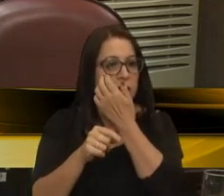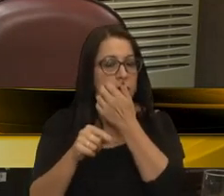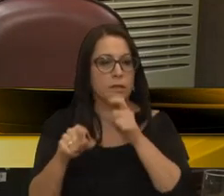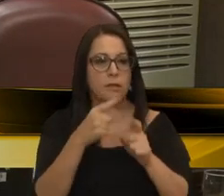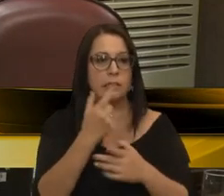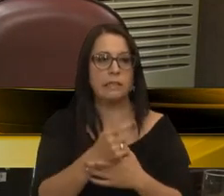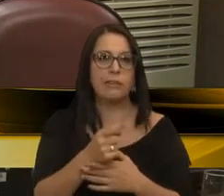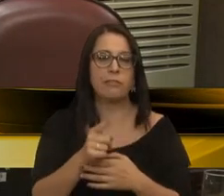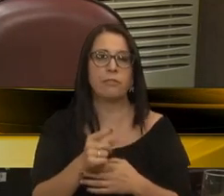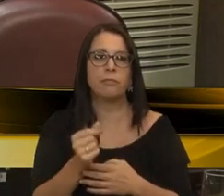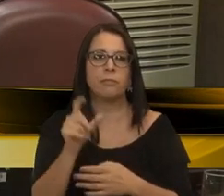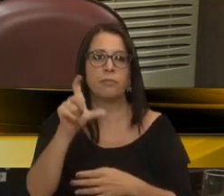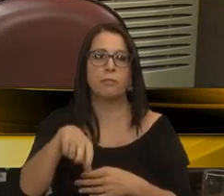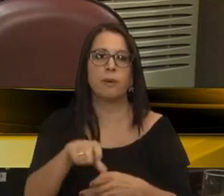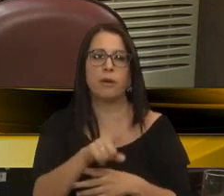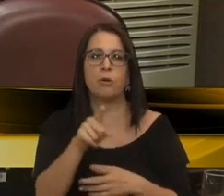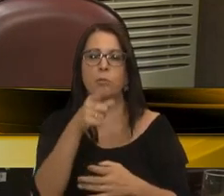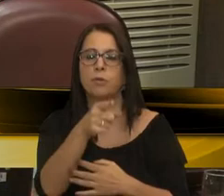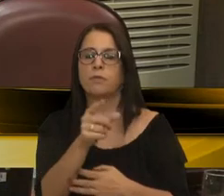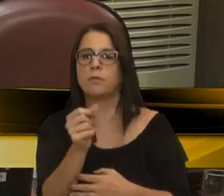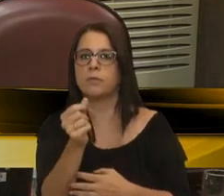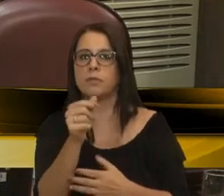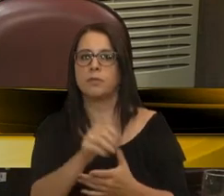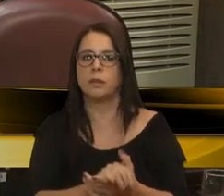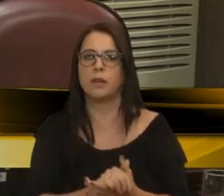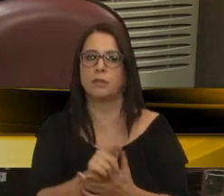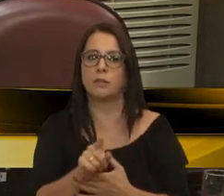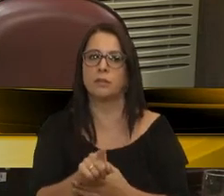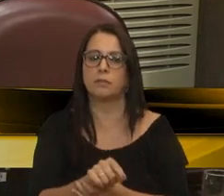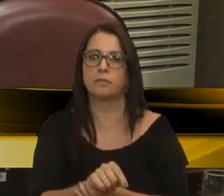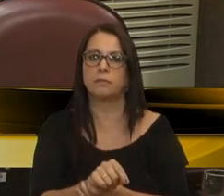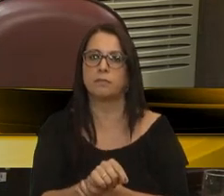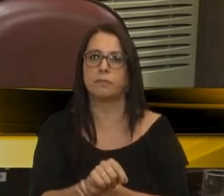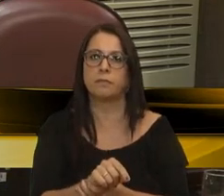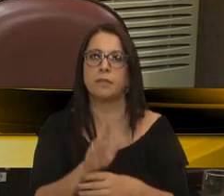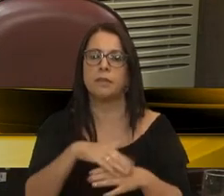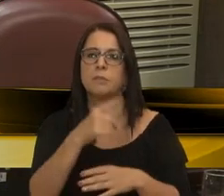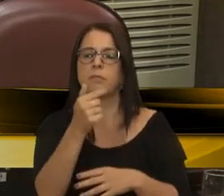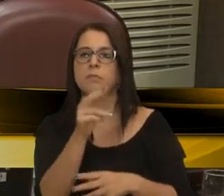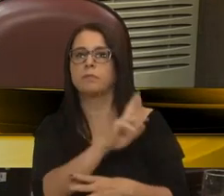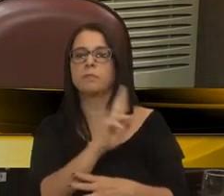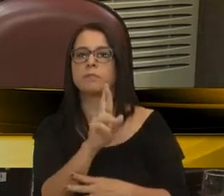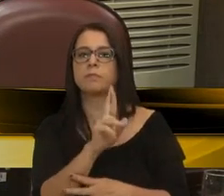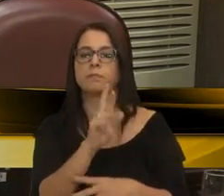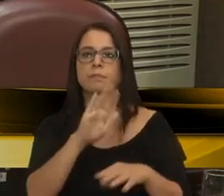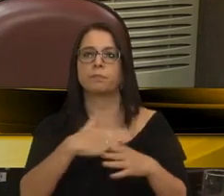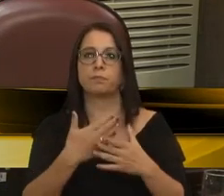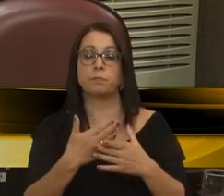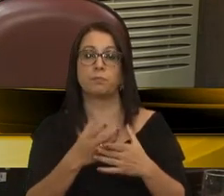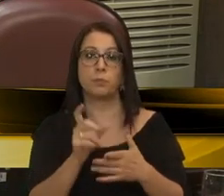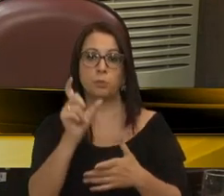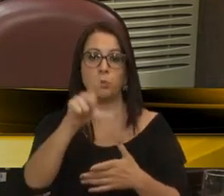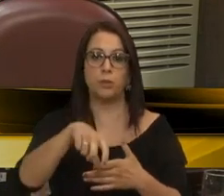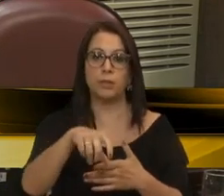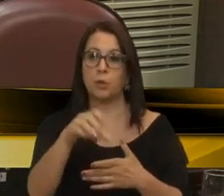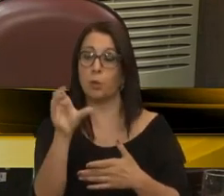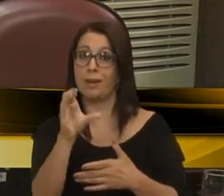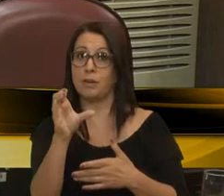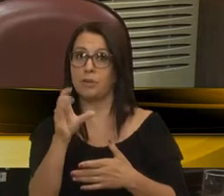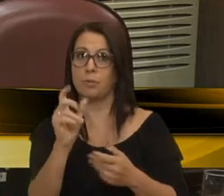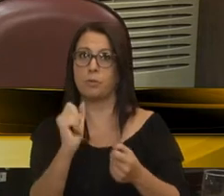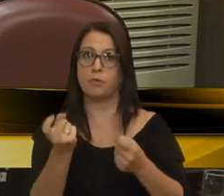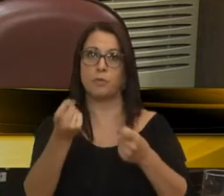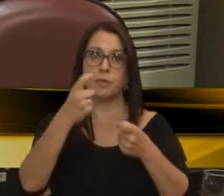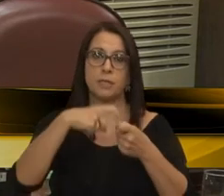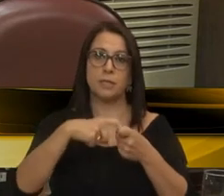para aquele Fiorin Card, o caça-níquel de Fiorin Card. Mais R$7 tem que pagar, e ainda se botar no cartão de crédito, tu quiser reembolsar o